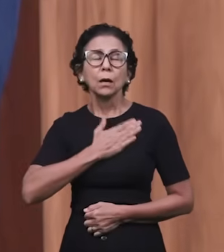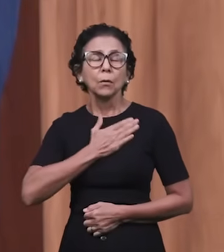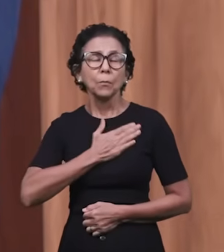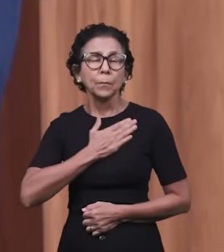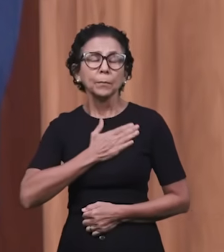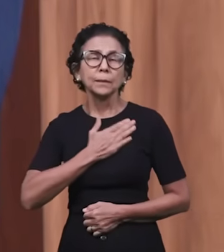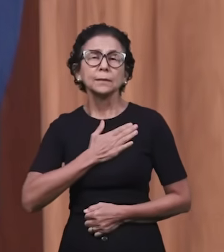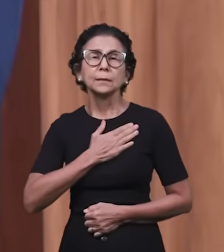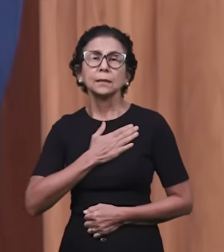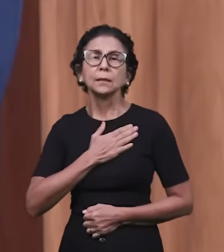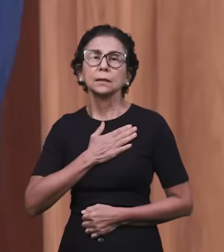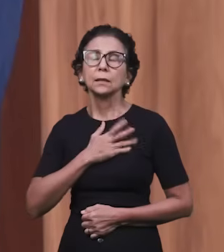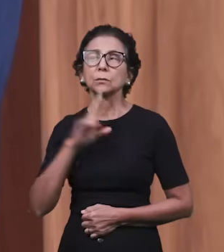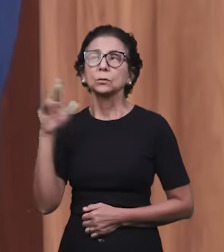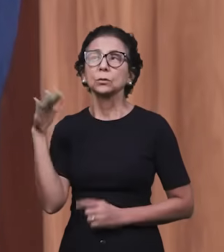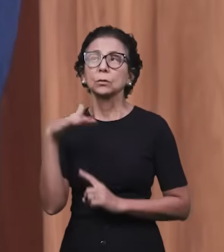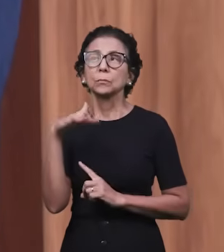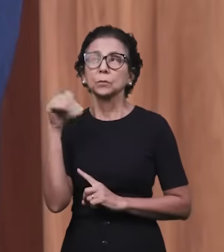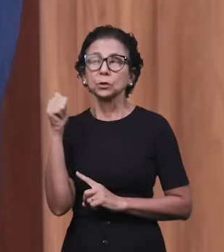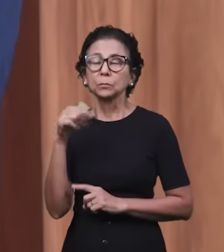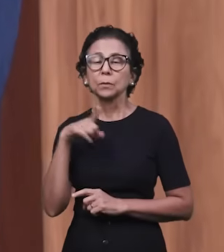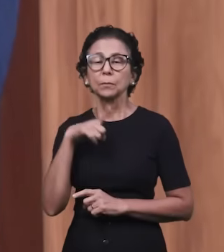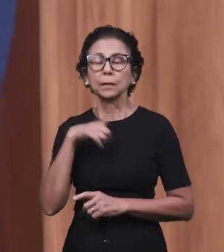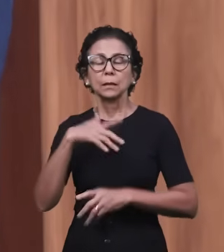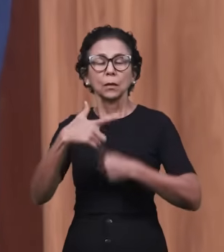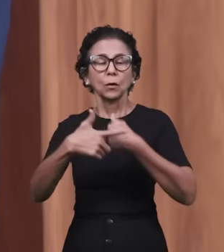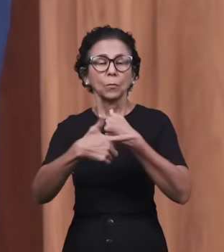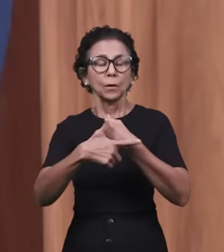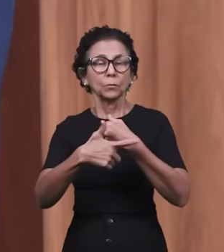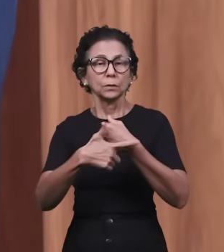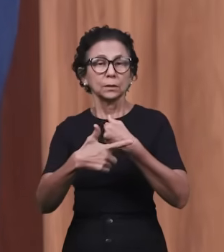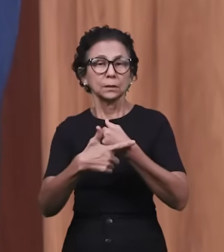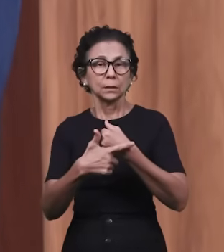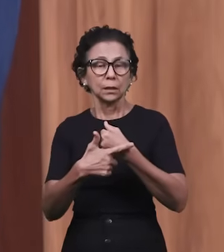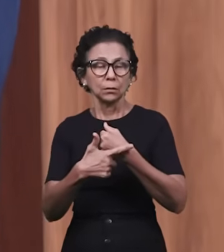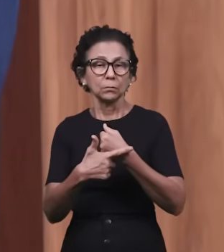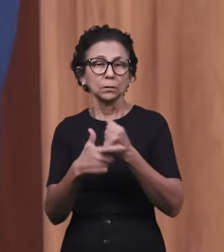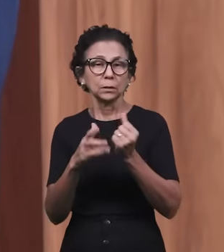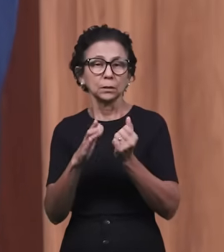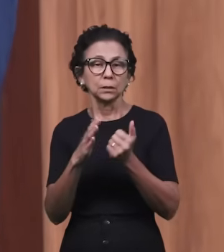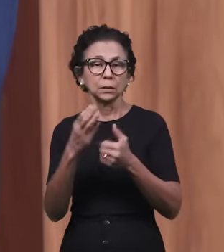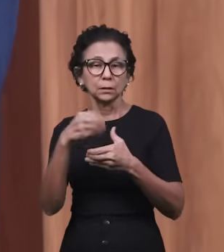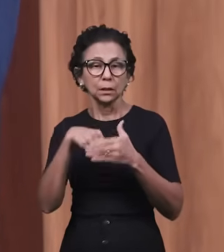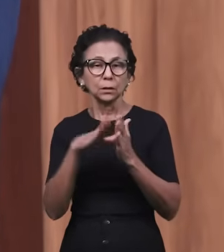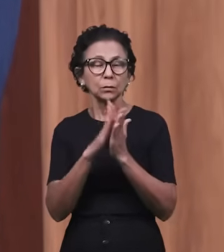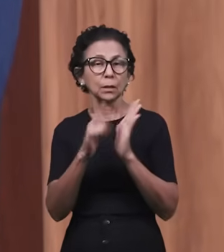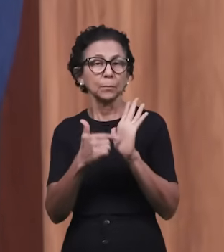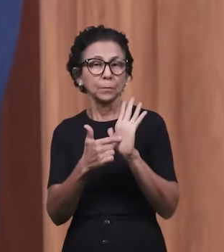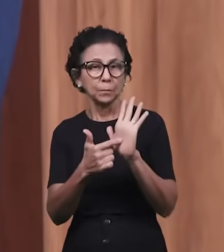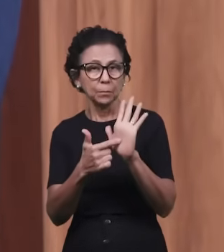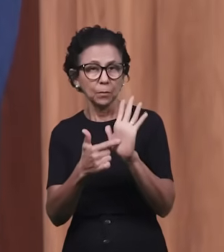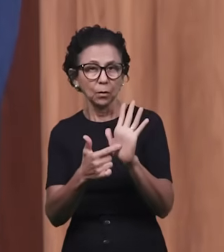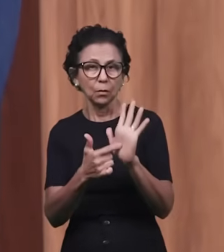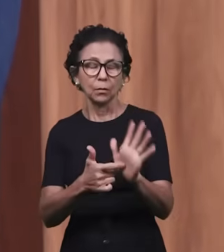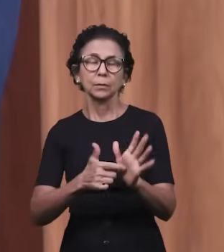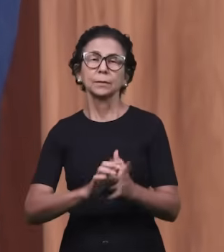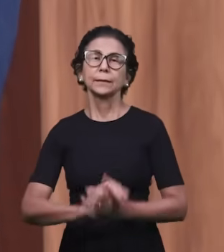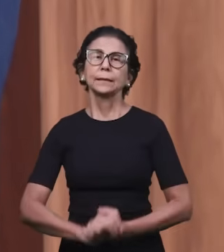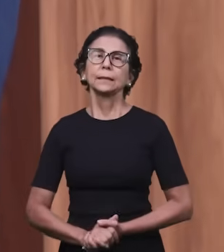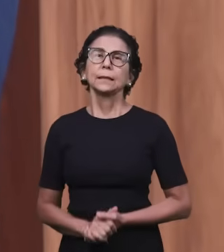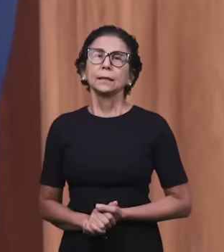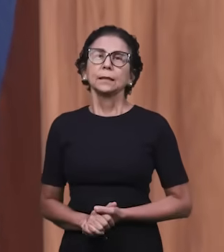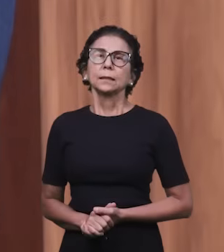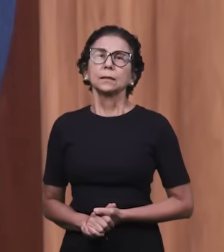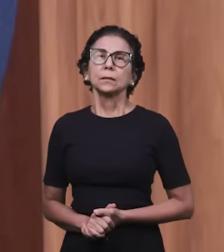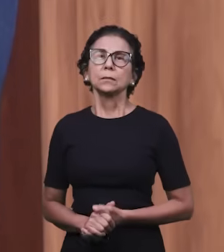essa função. Exerço com alegria, me sinto honrado por isso. De igual forma, o pastor também, ele